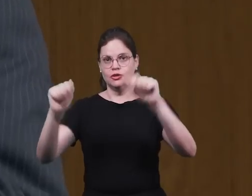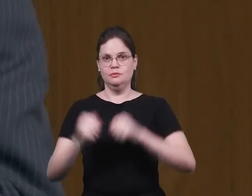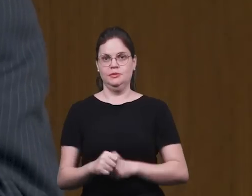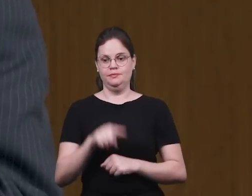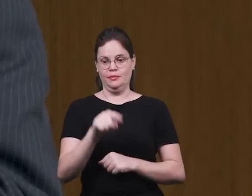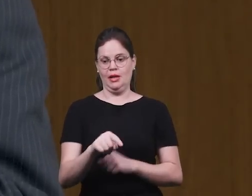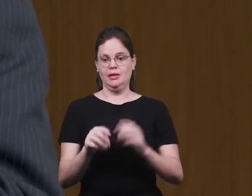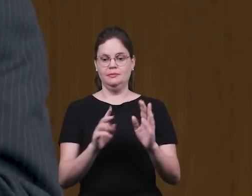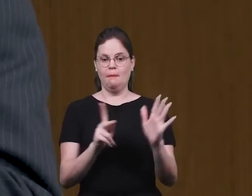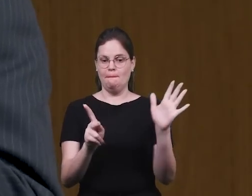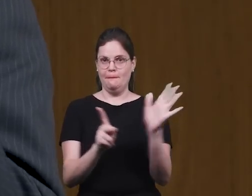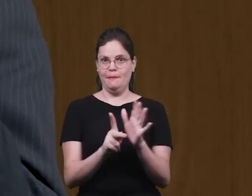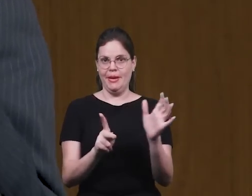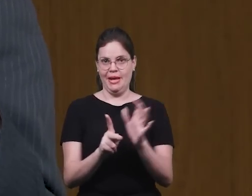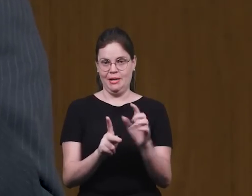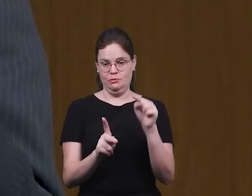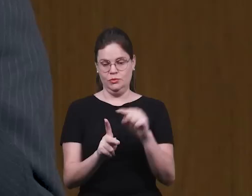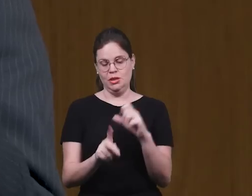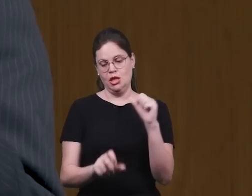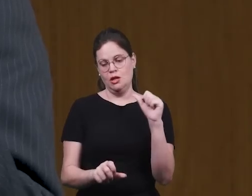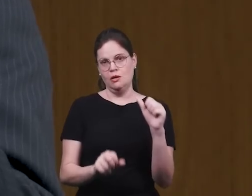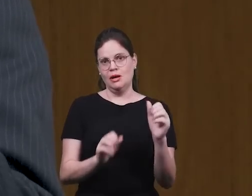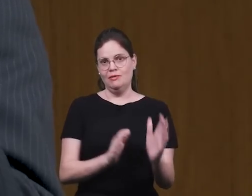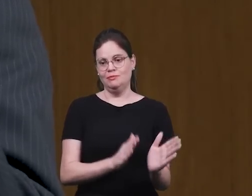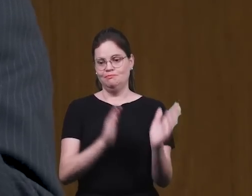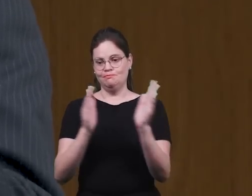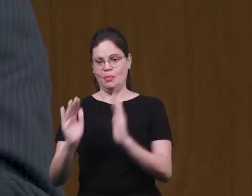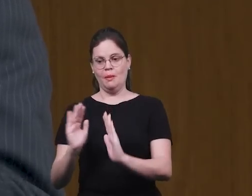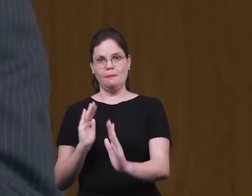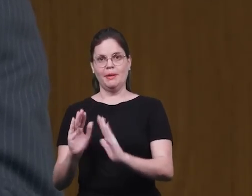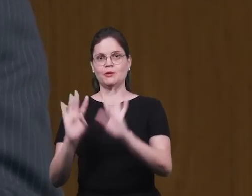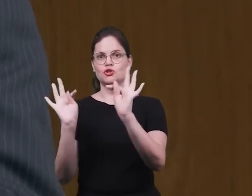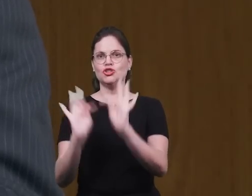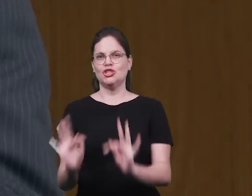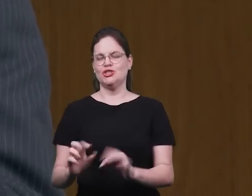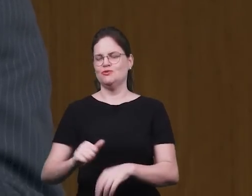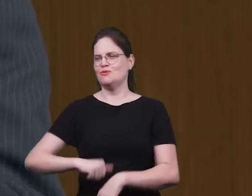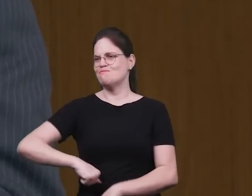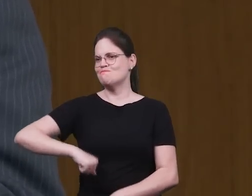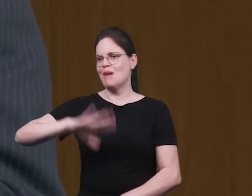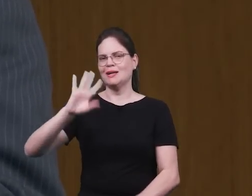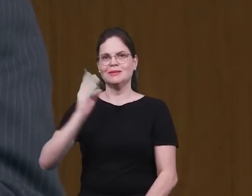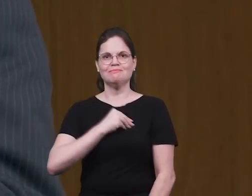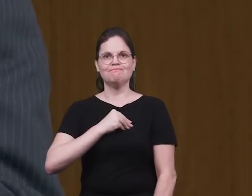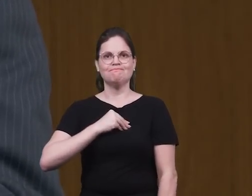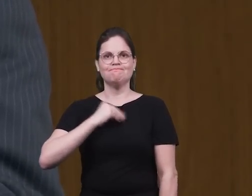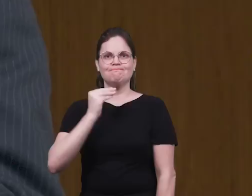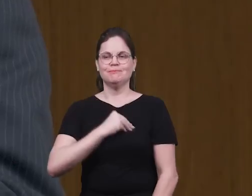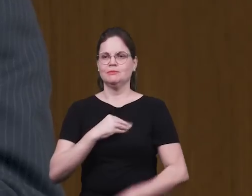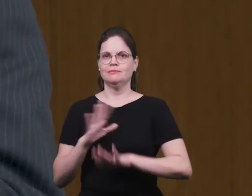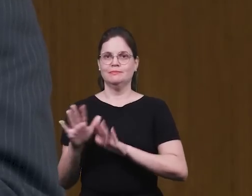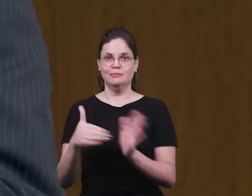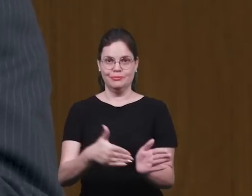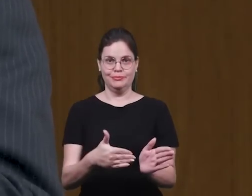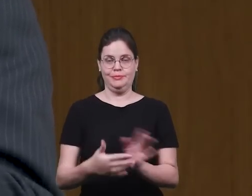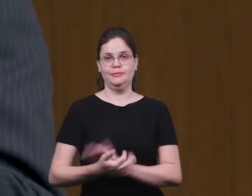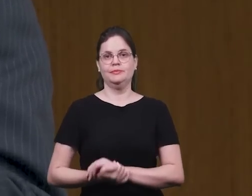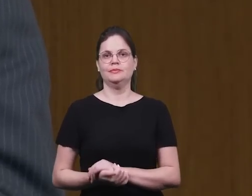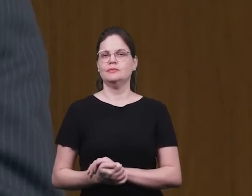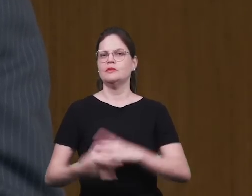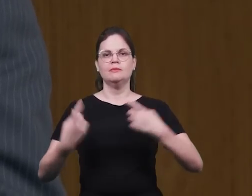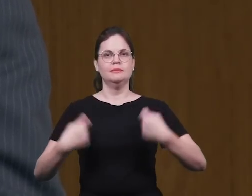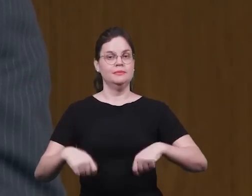E o grande período obscuro, espiritualmente falando, foi o período de Tiatira. Então agora o que precisava?